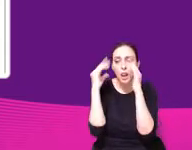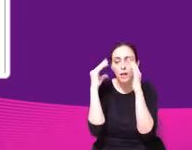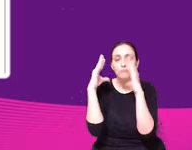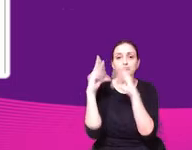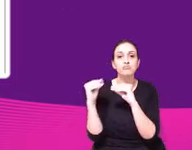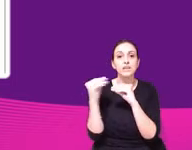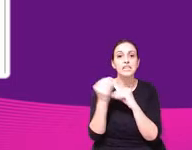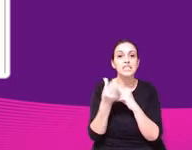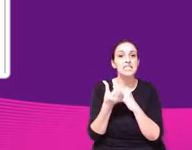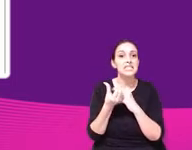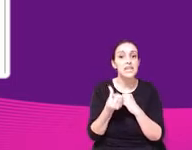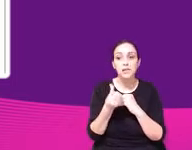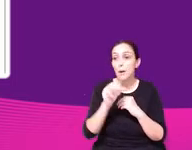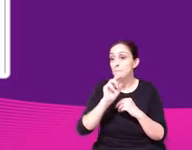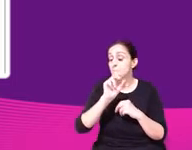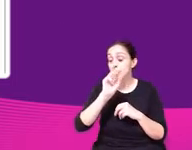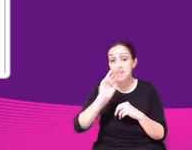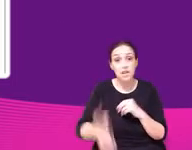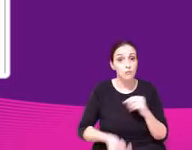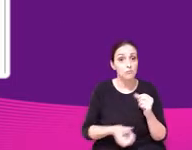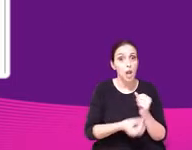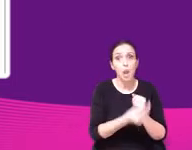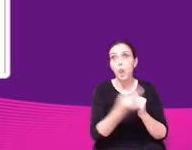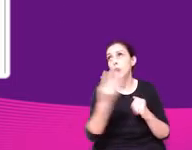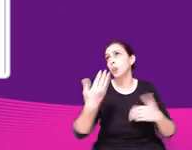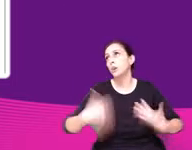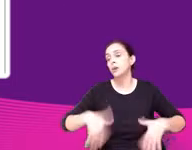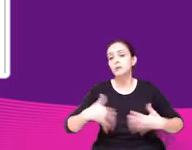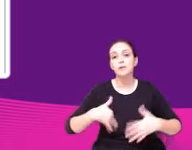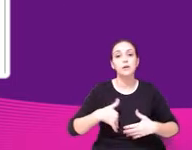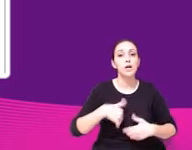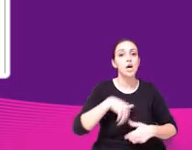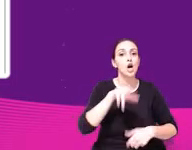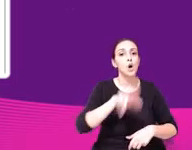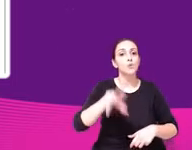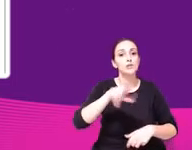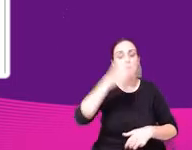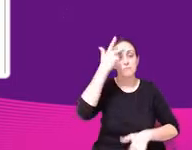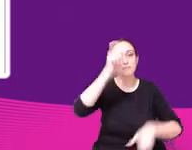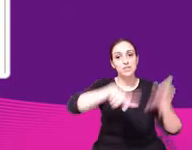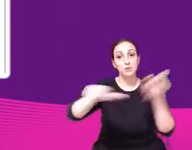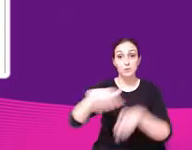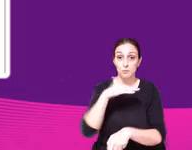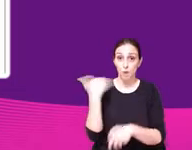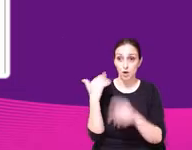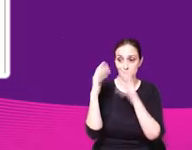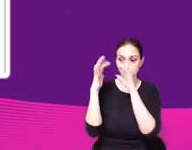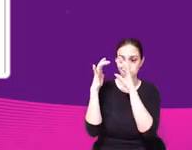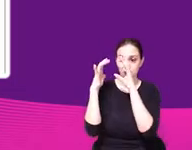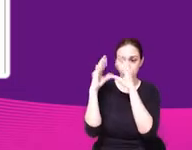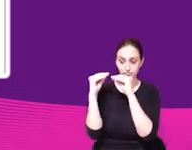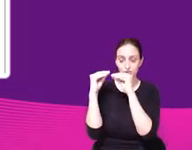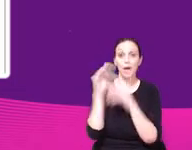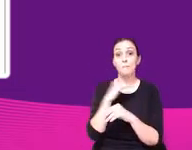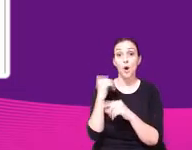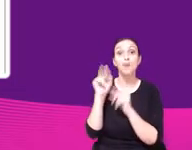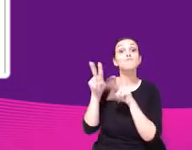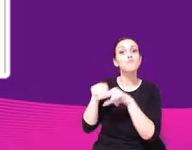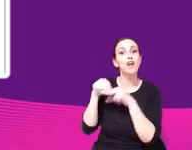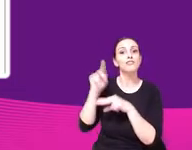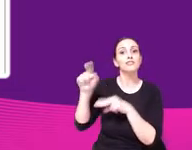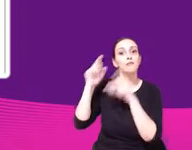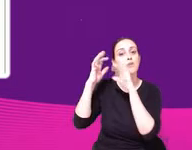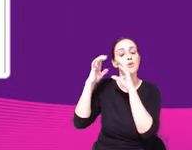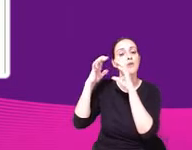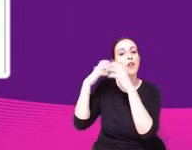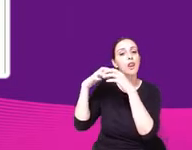do que o dobro que a população geral. Então, nós utilizamos doadores em morte encefálica. Então, não vamos utilizar